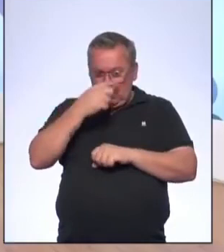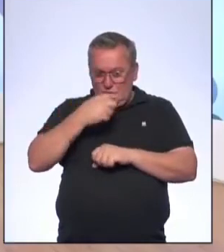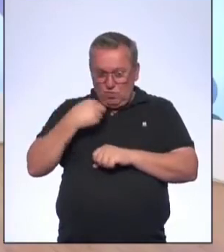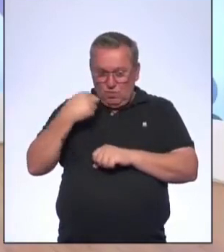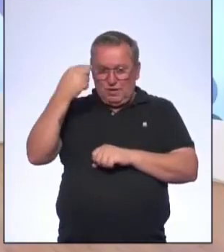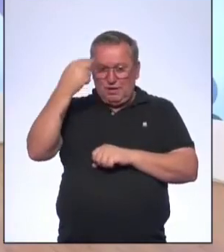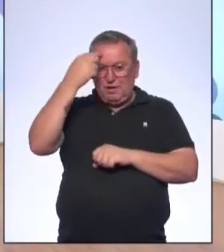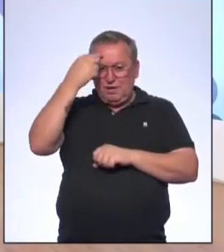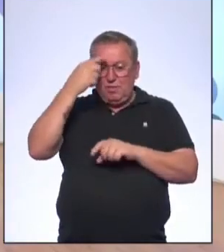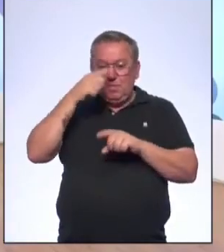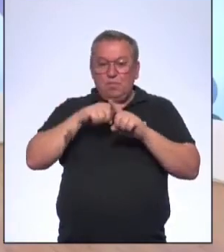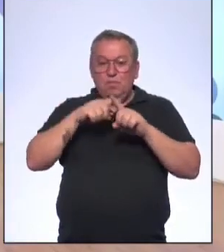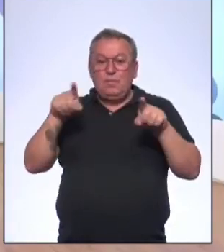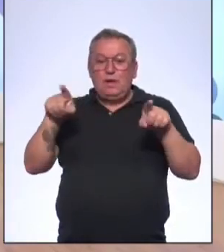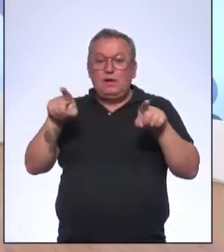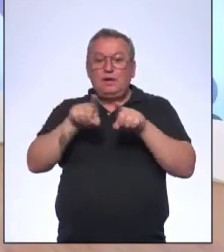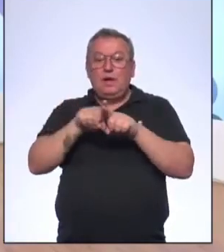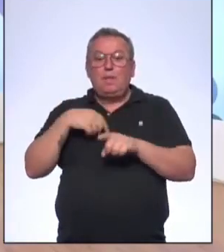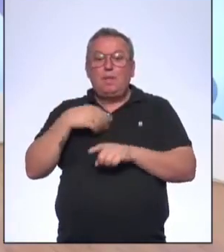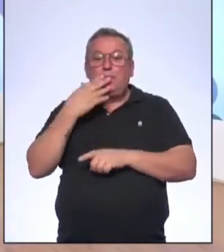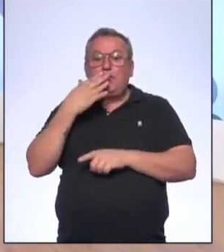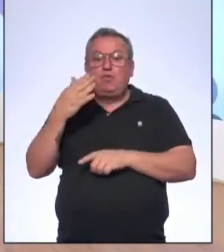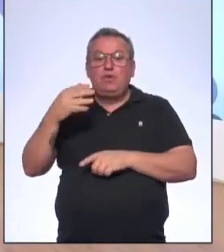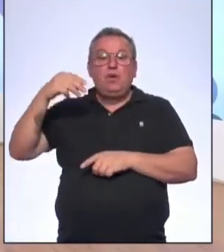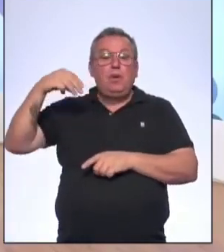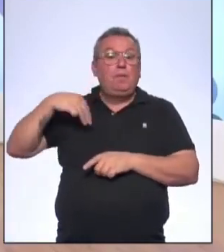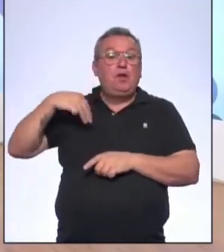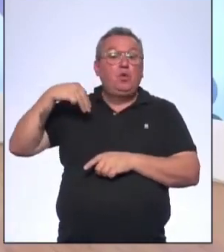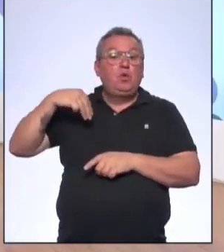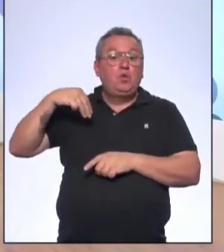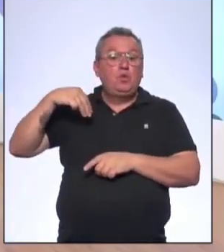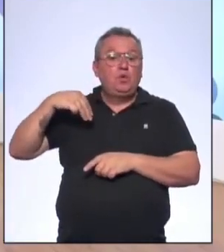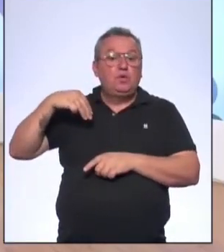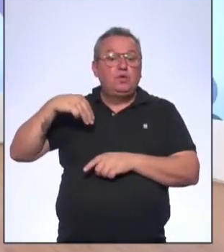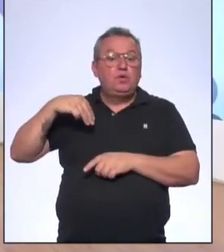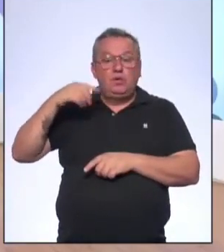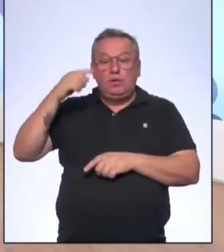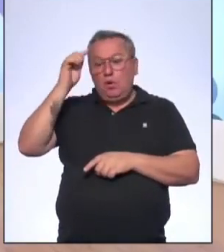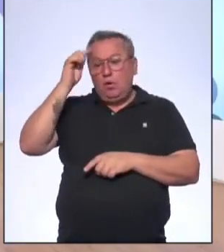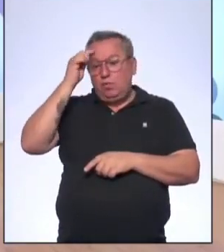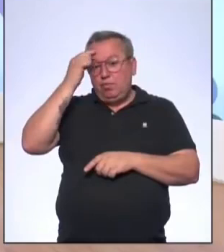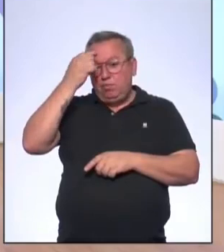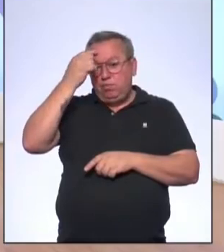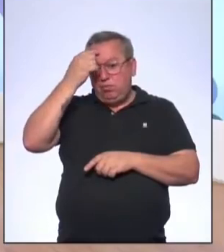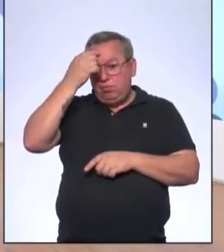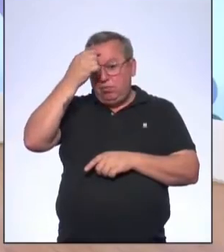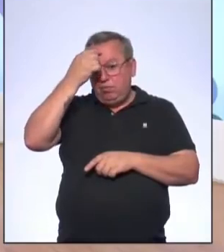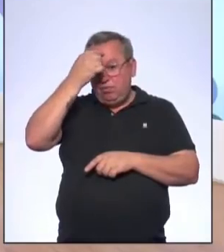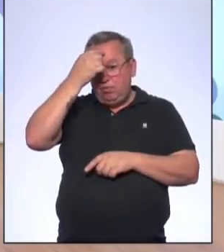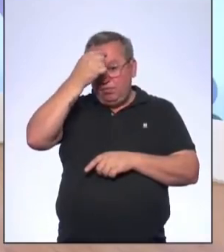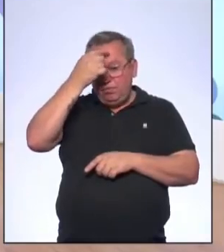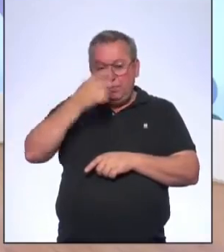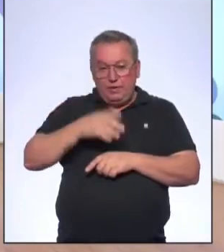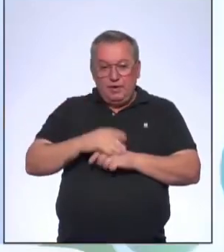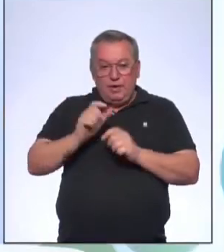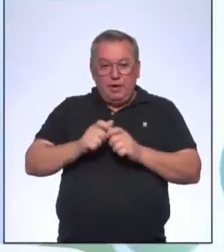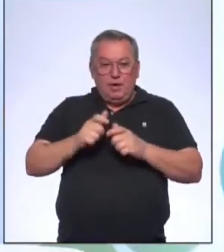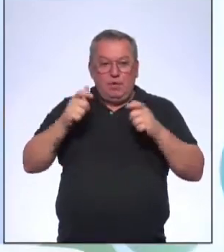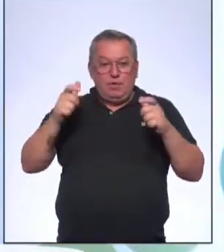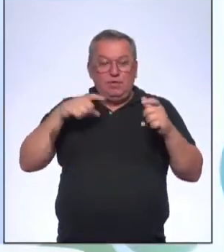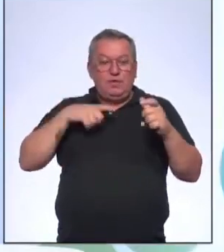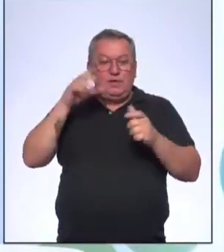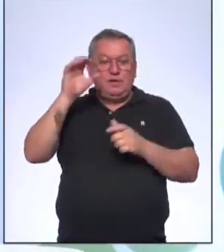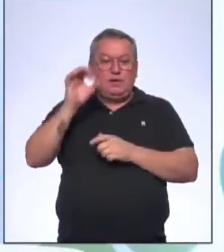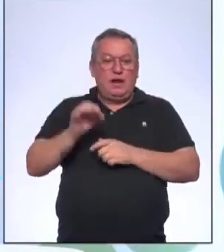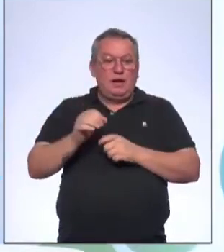horas, mas está sendo solicitado em minutos. Se a resposta fosse em horas, a maioria tinha